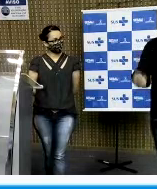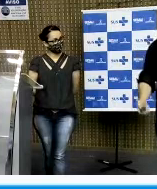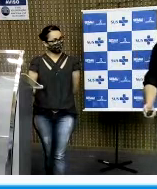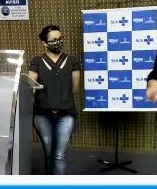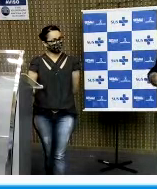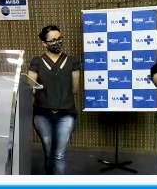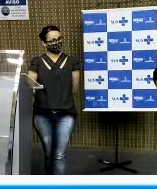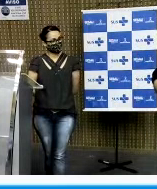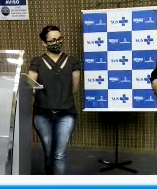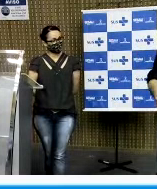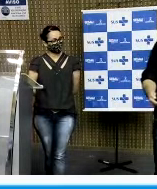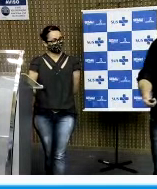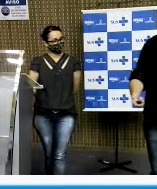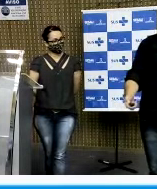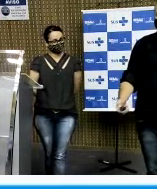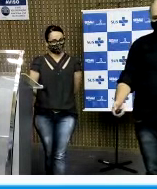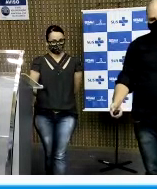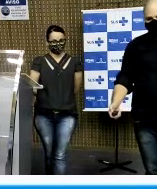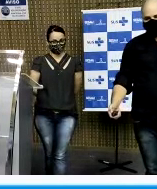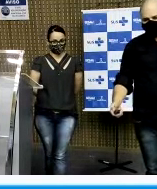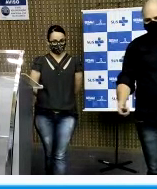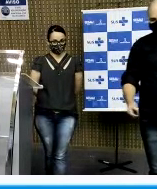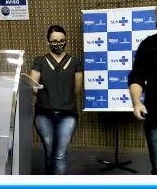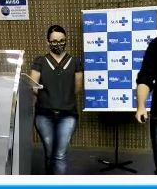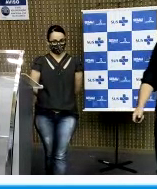nível de CISREG, eu não tenho regulador de odonto na unidade.